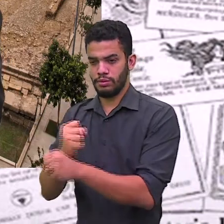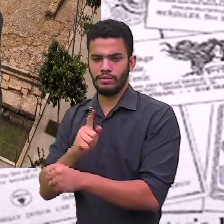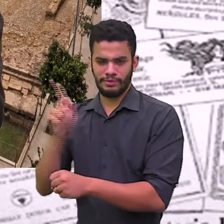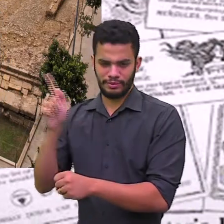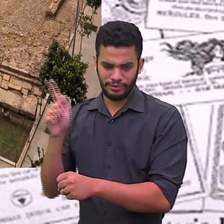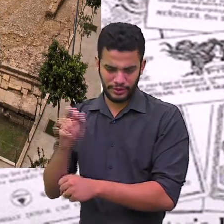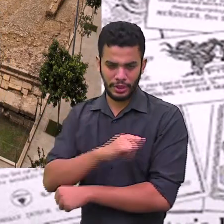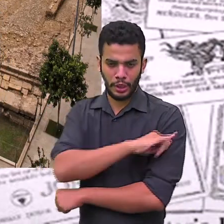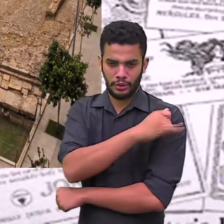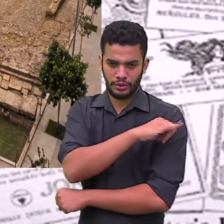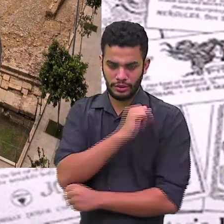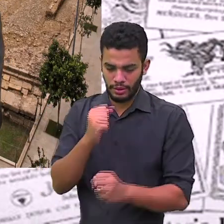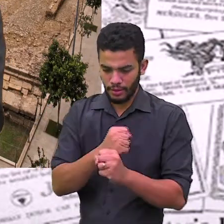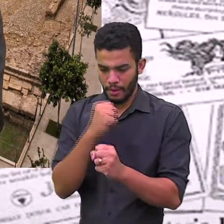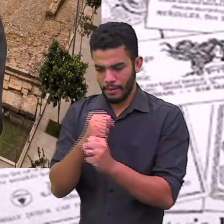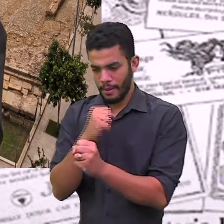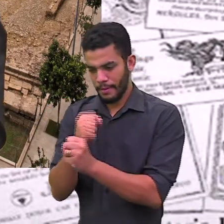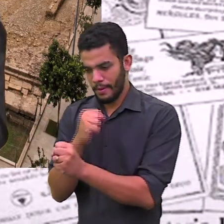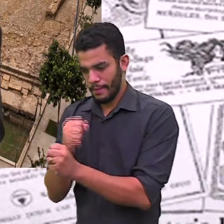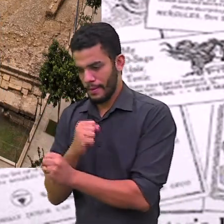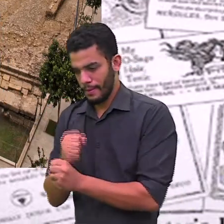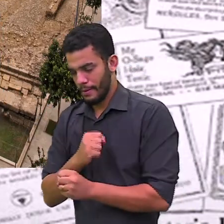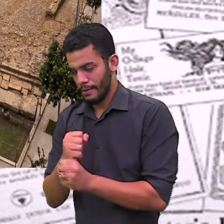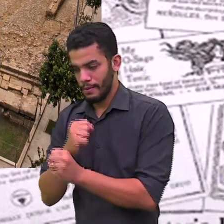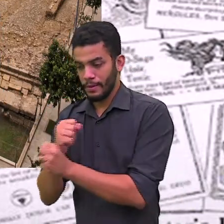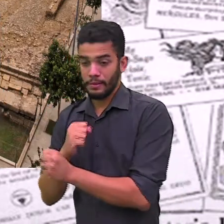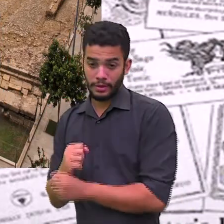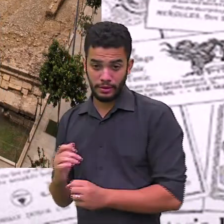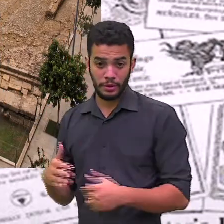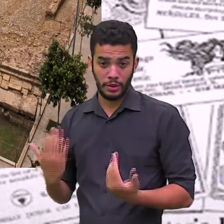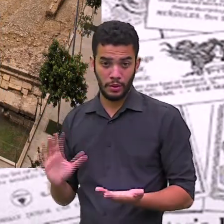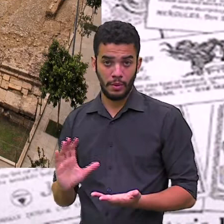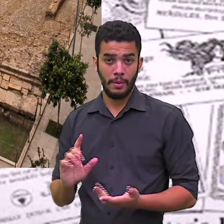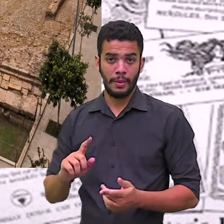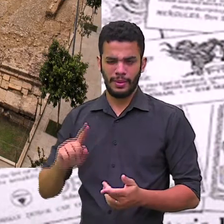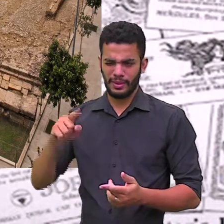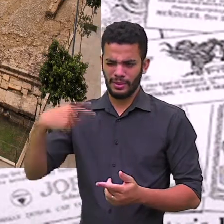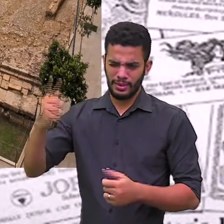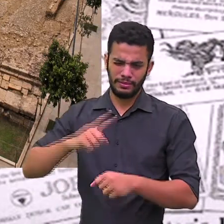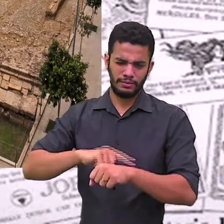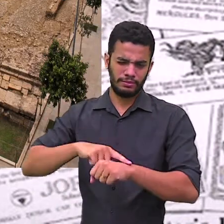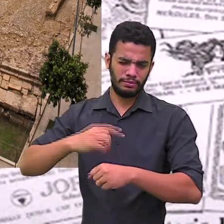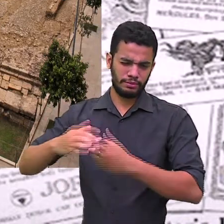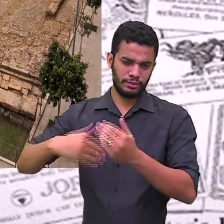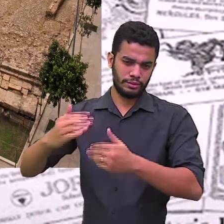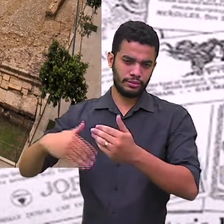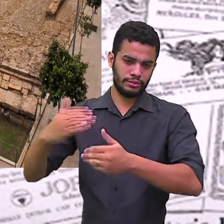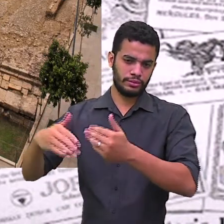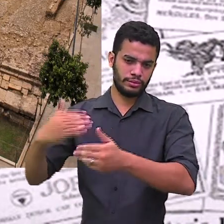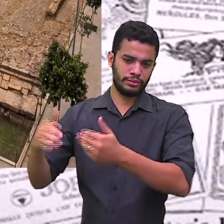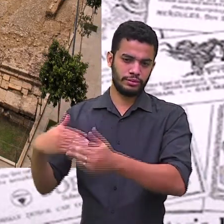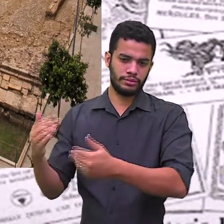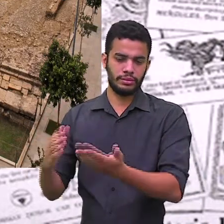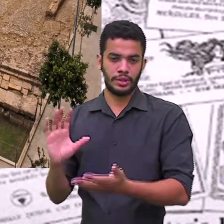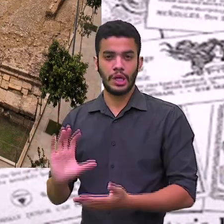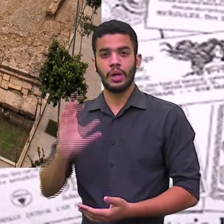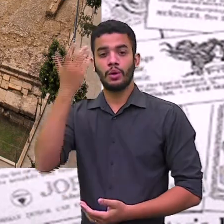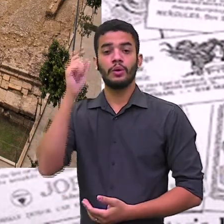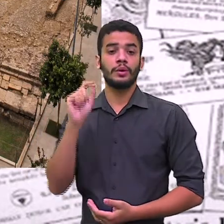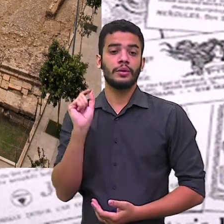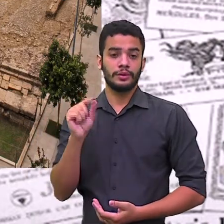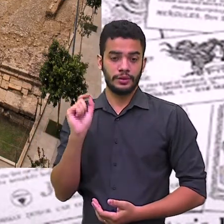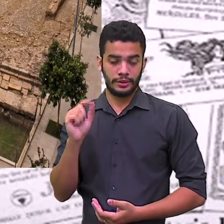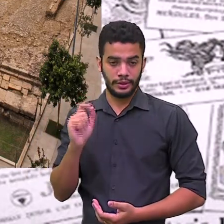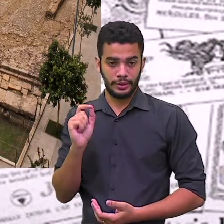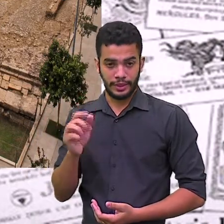centro histórico, onde fica o porto. Então, com as obras para a Copa do Mundo